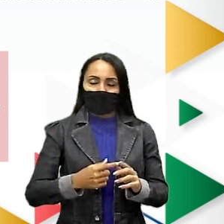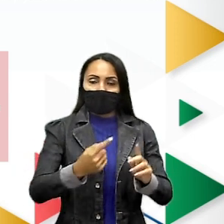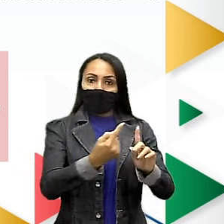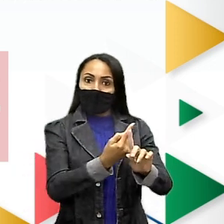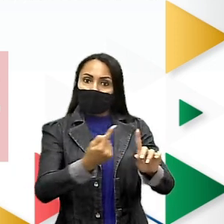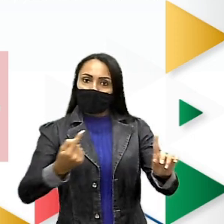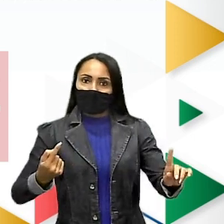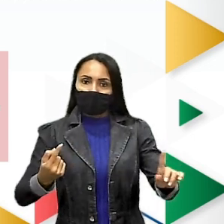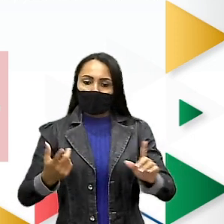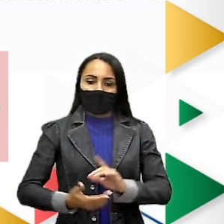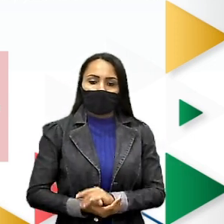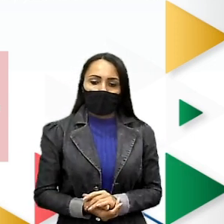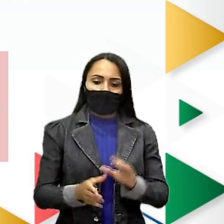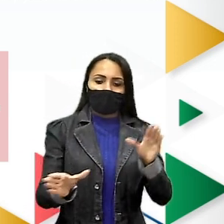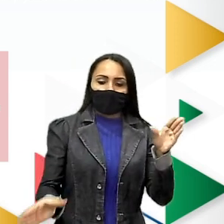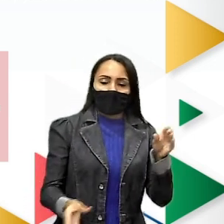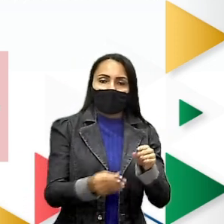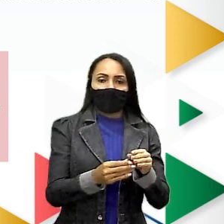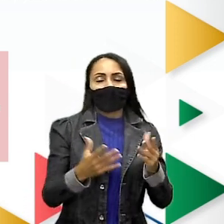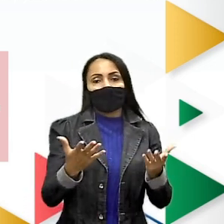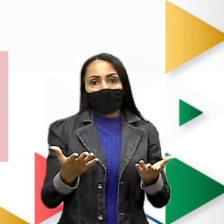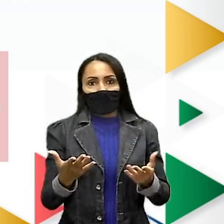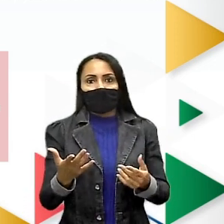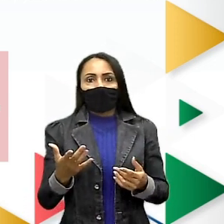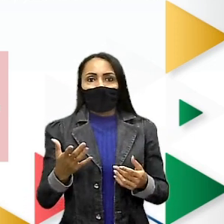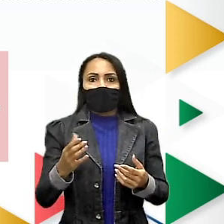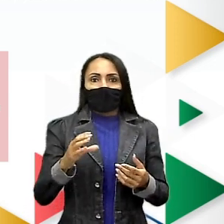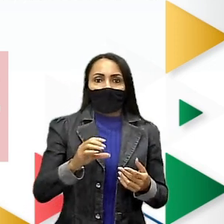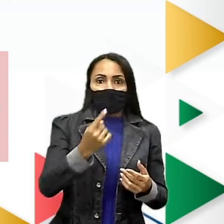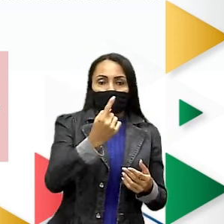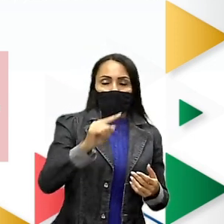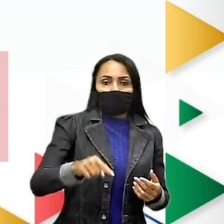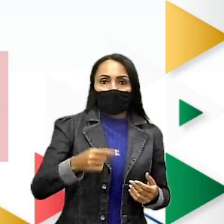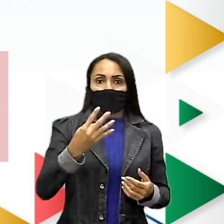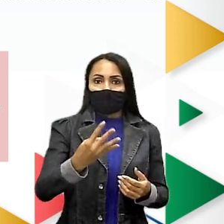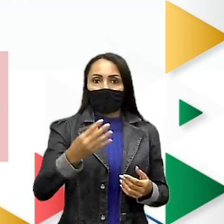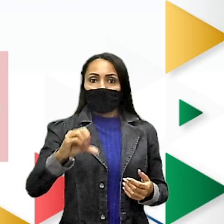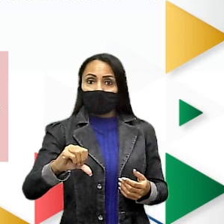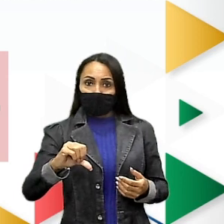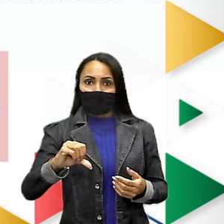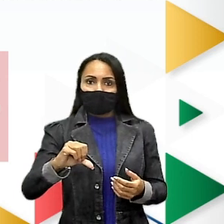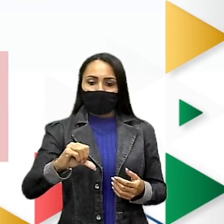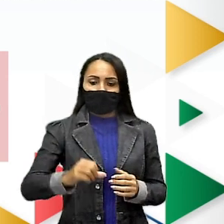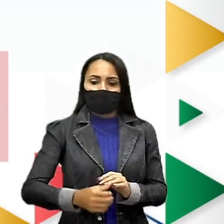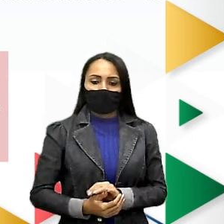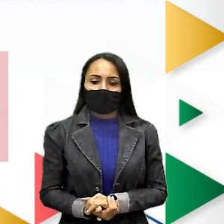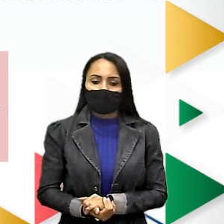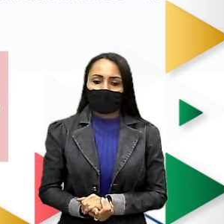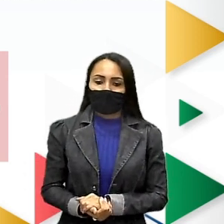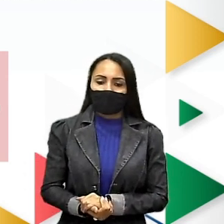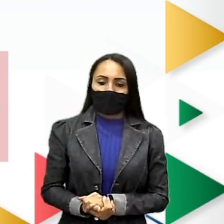essa medida na notação científica? É claro que eu vou para 1,49, né?